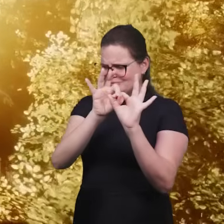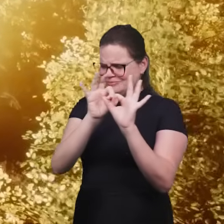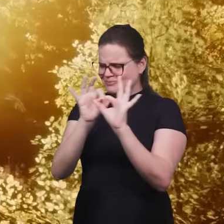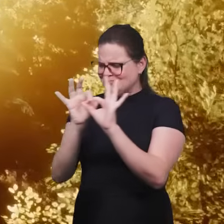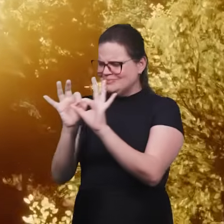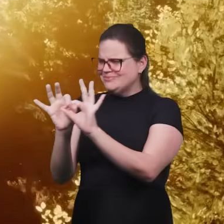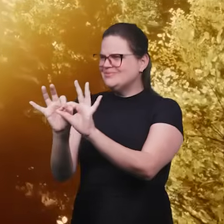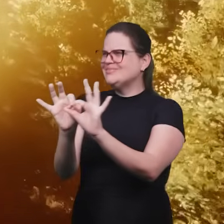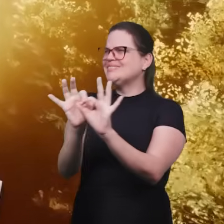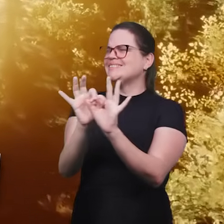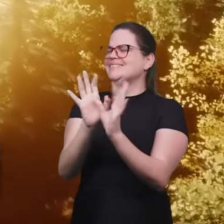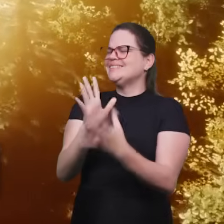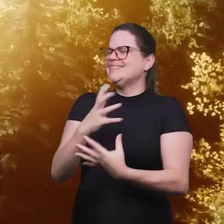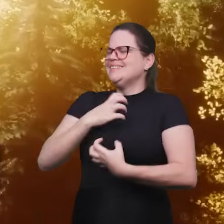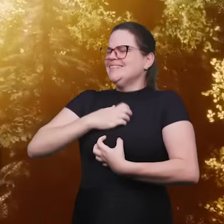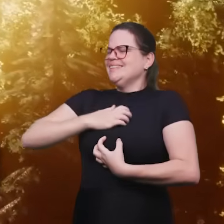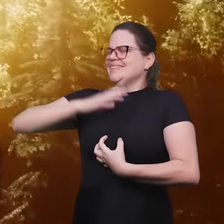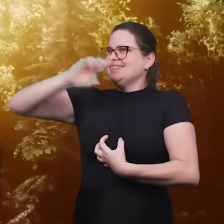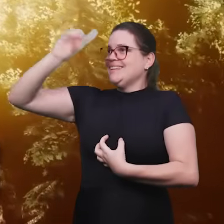espiritualmente,